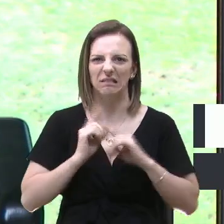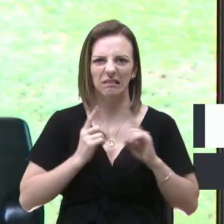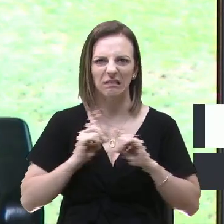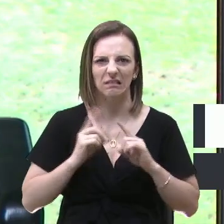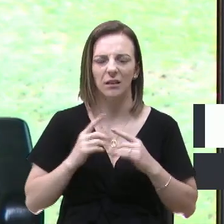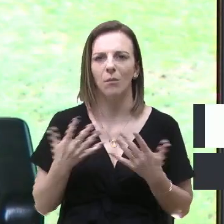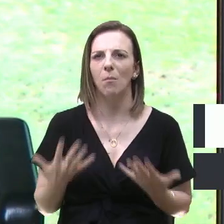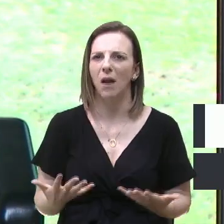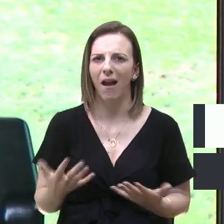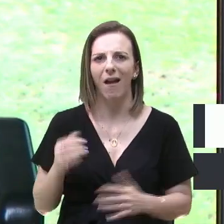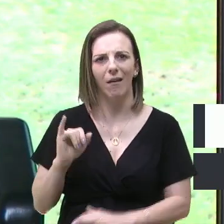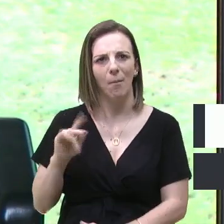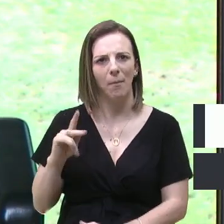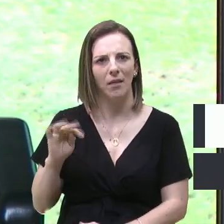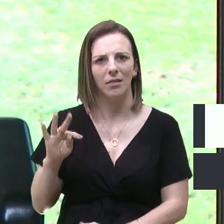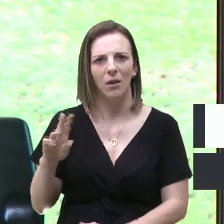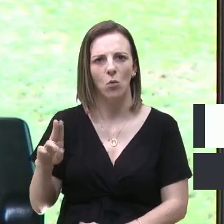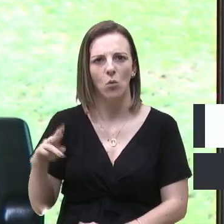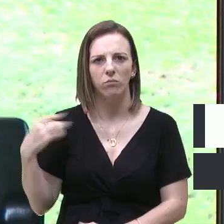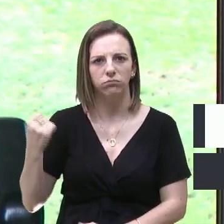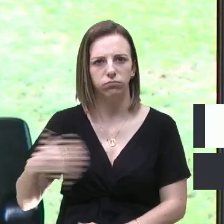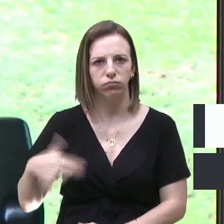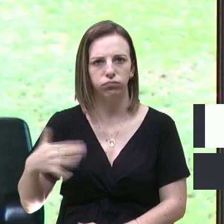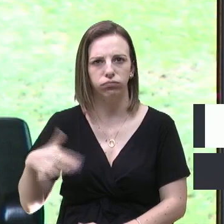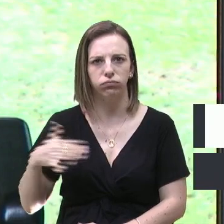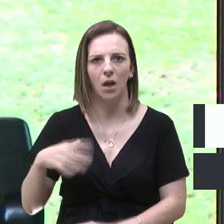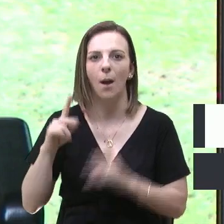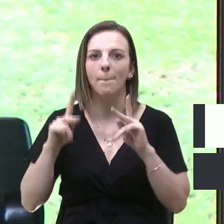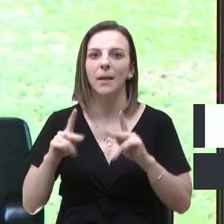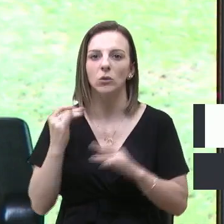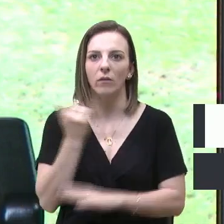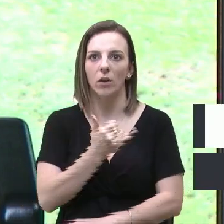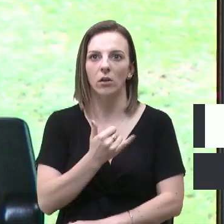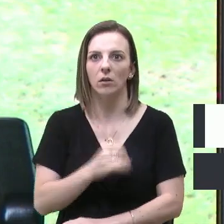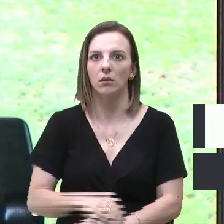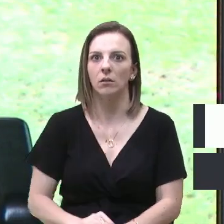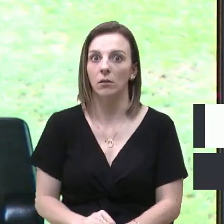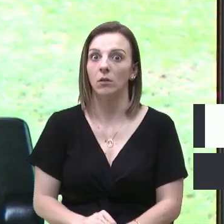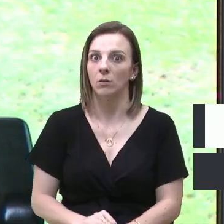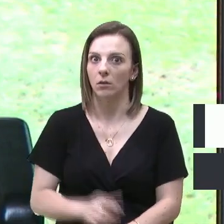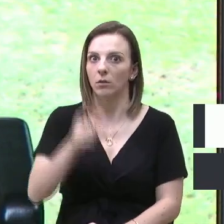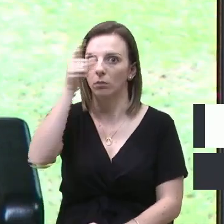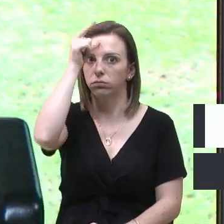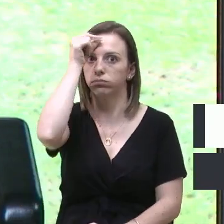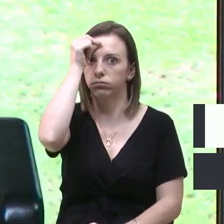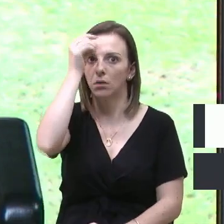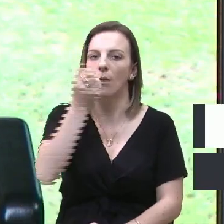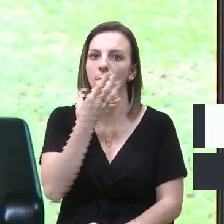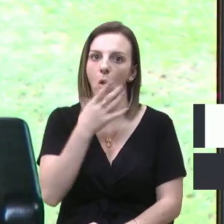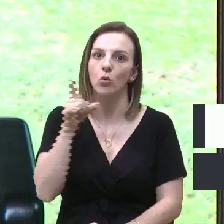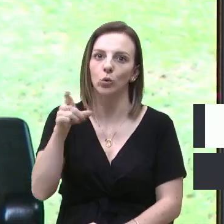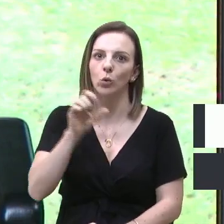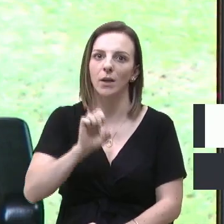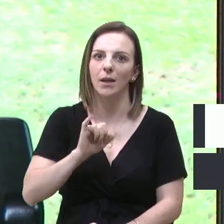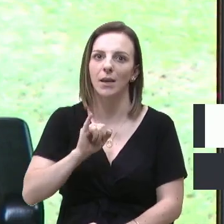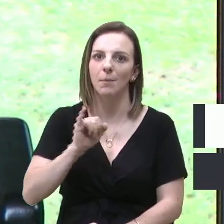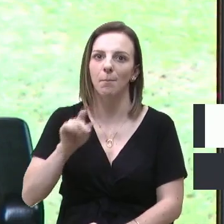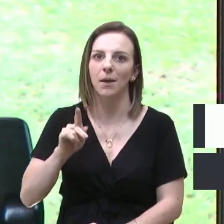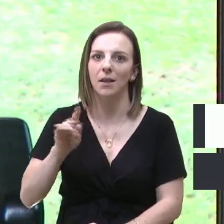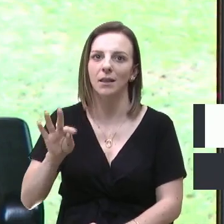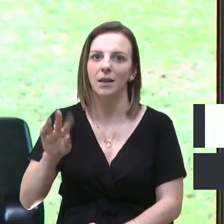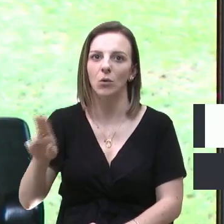que pagar de IPTU. E uma pessoa me disse assim, que bom que tu tem IPTU para pagar. Que bom ter IPTU para